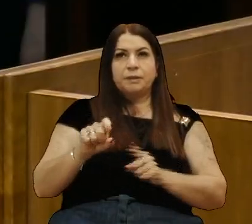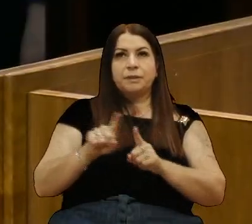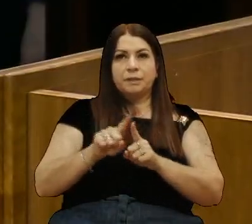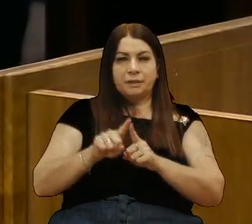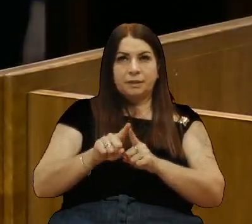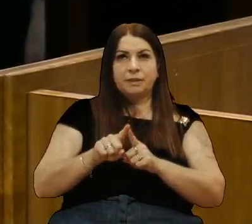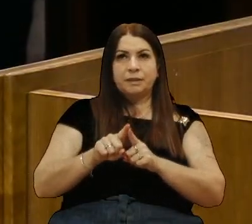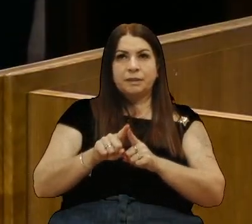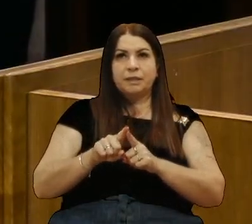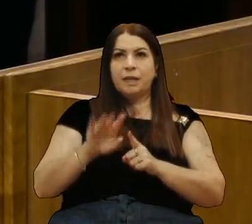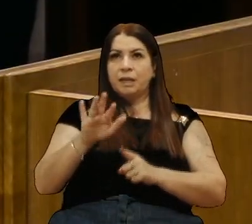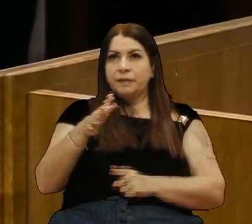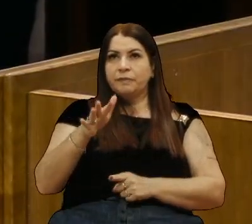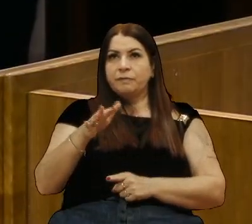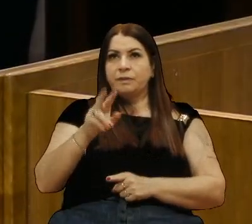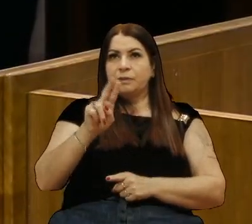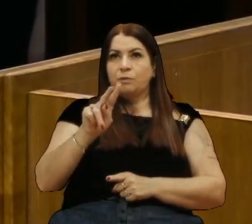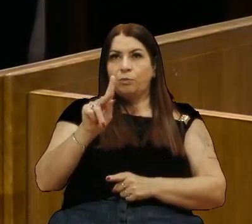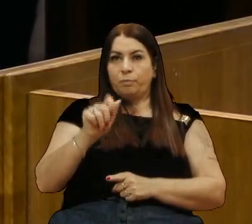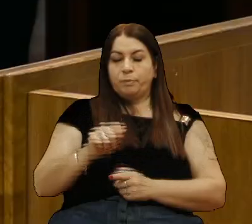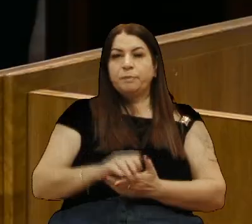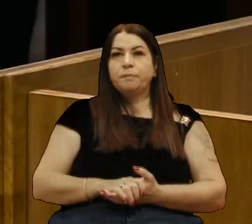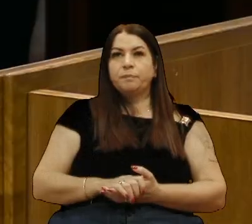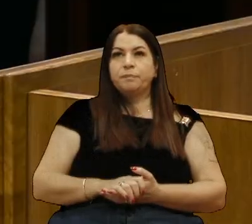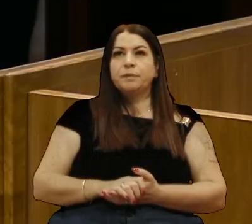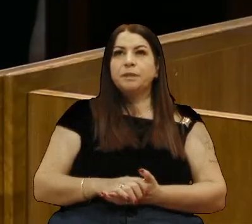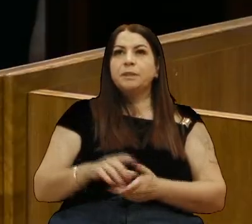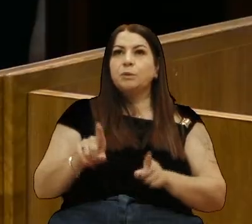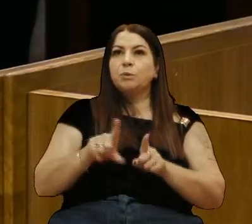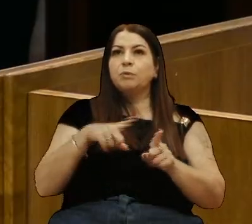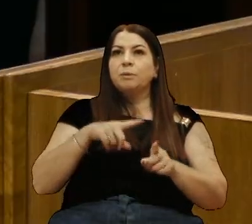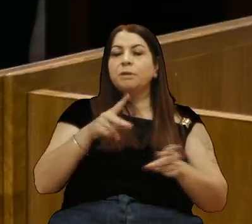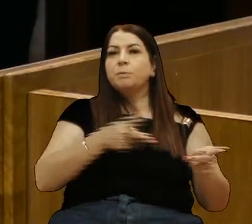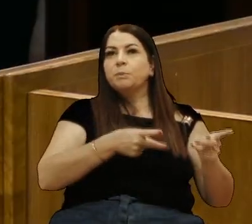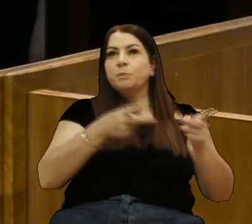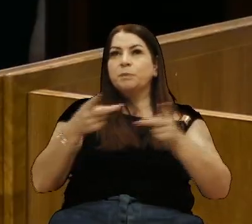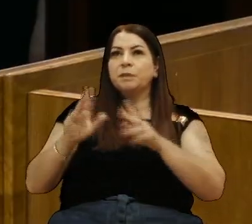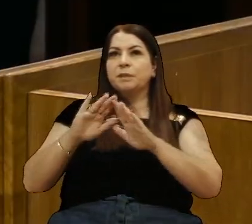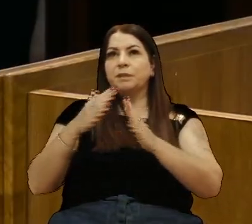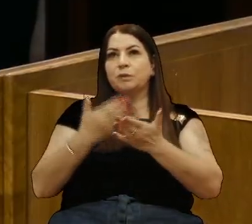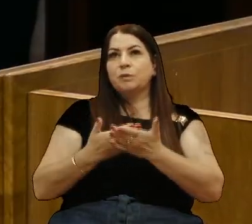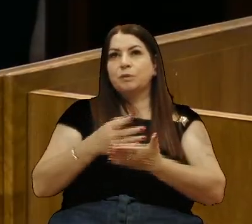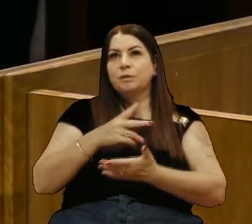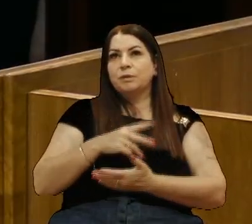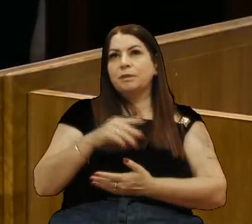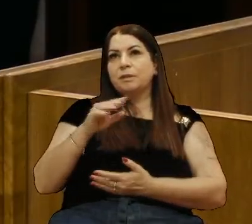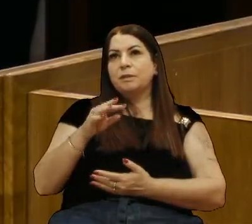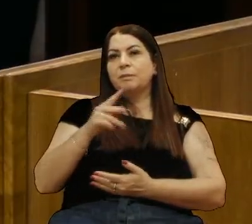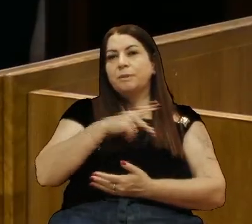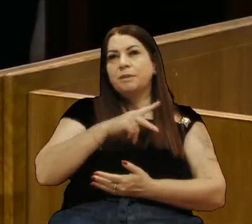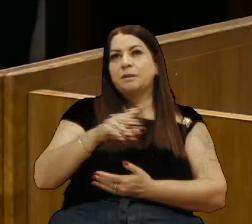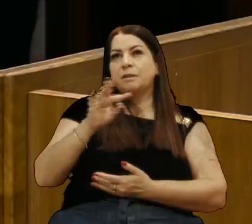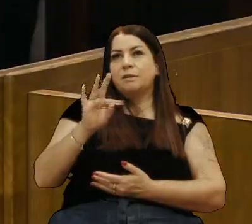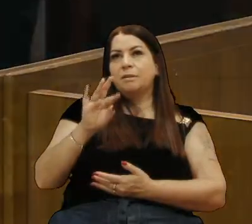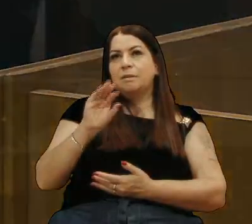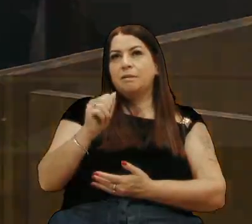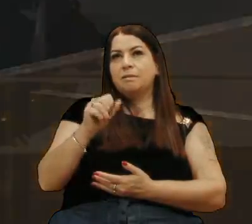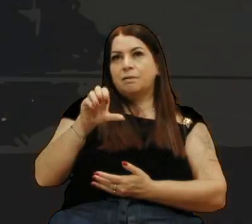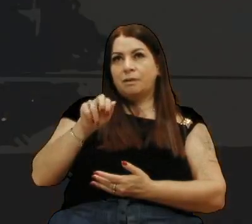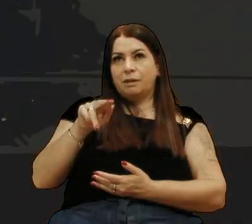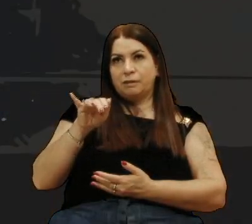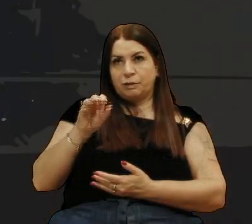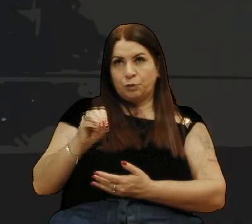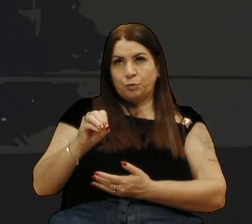inclusive, às vezes, nas UPAs, né? E eu também fiz uma visita na escola Presidente Tancredo de Almeida Neves. E lá a